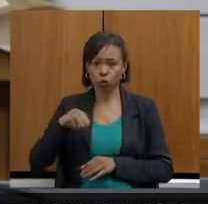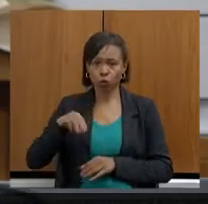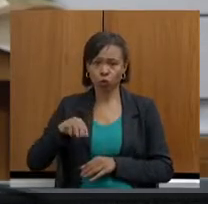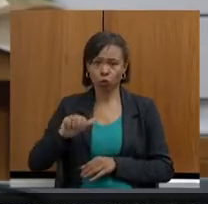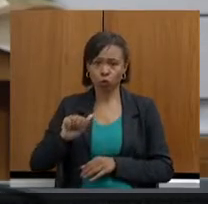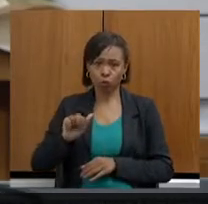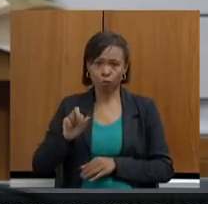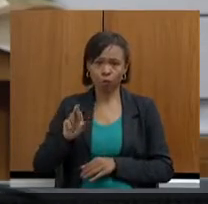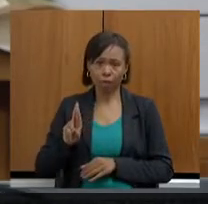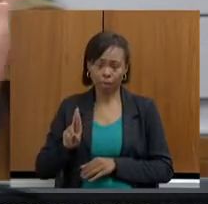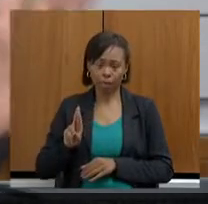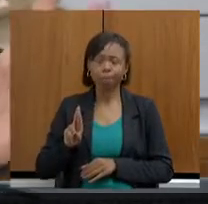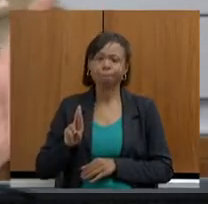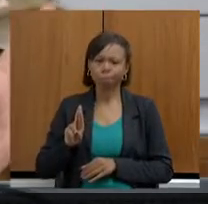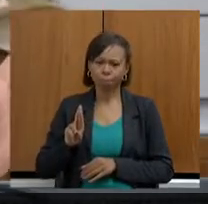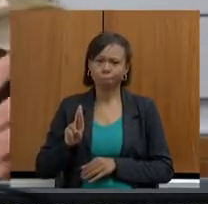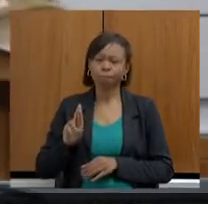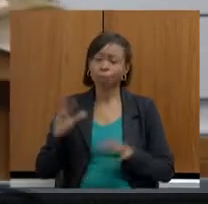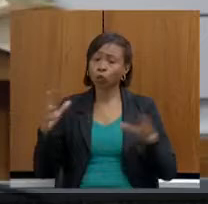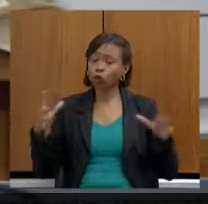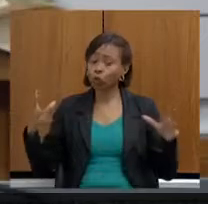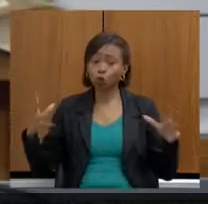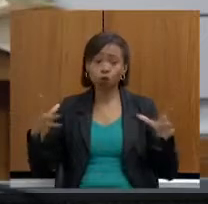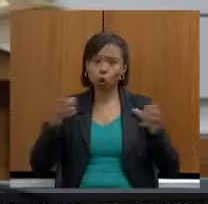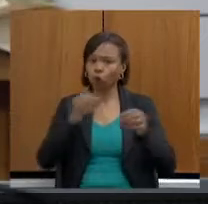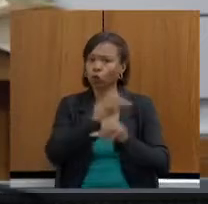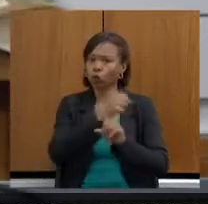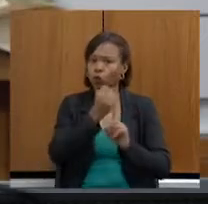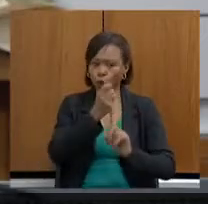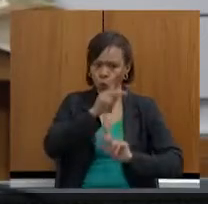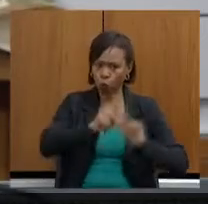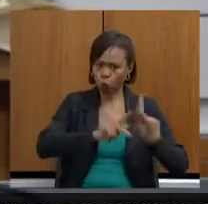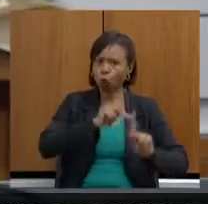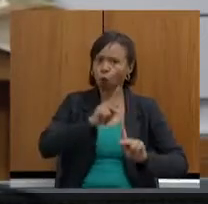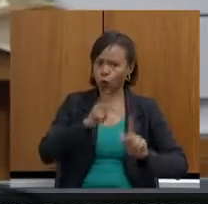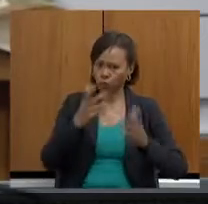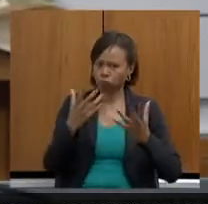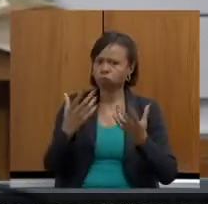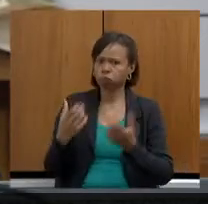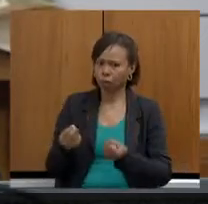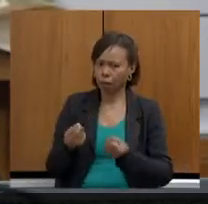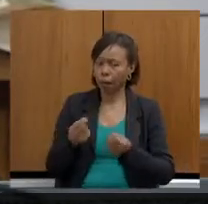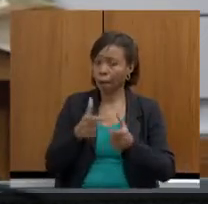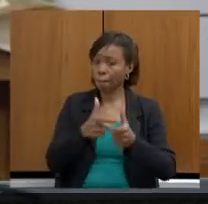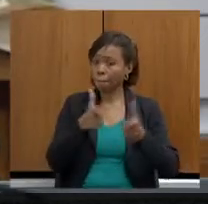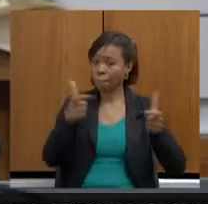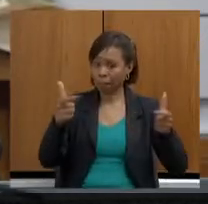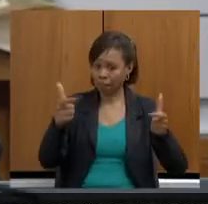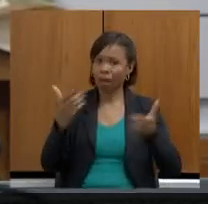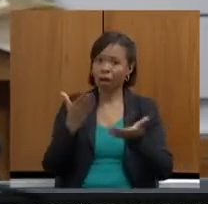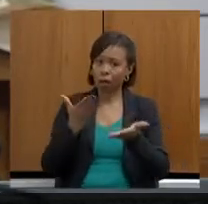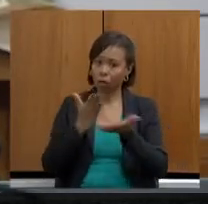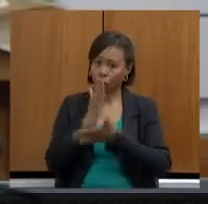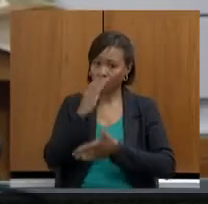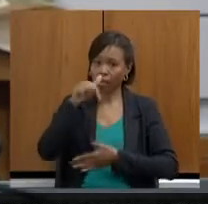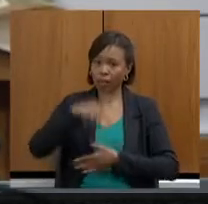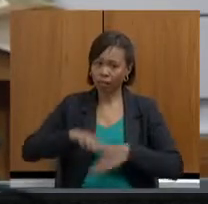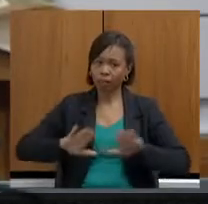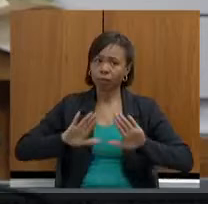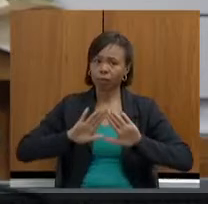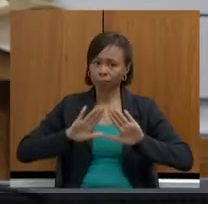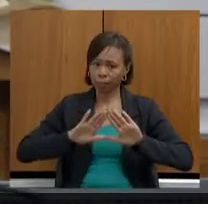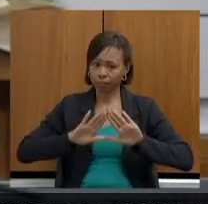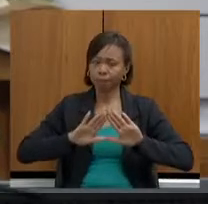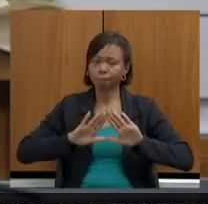vontade de toda a representação Popular ele foi aprovado por maioria nessa casa